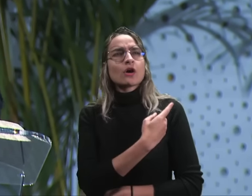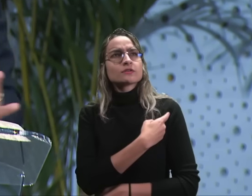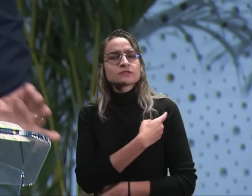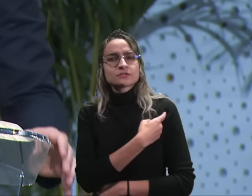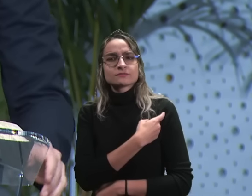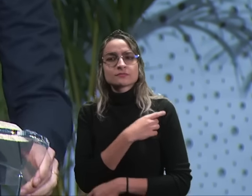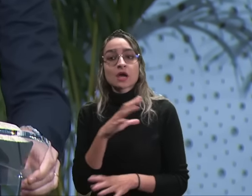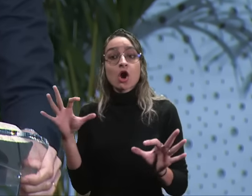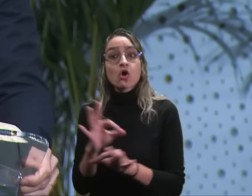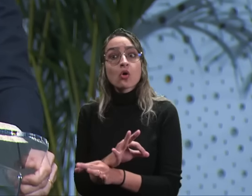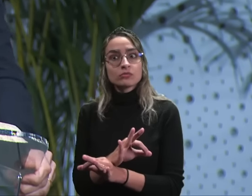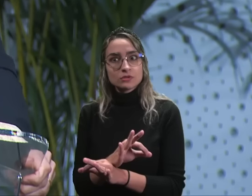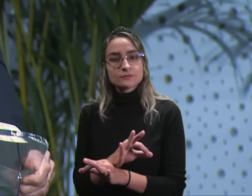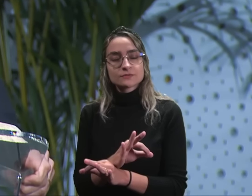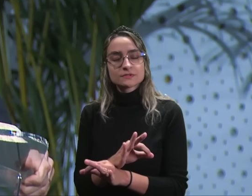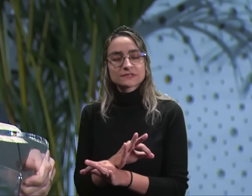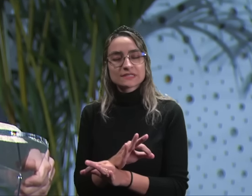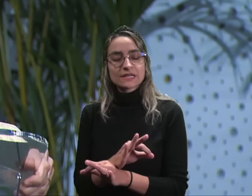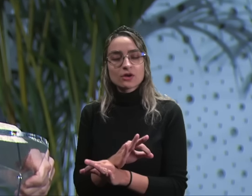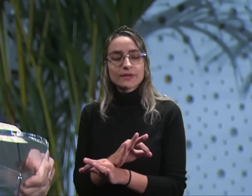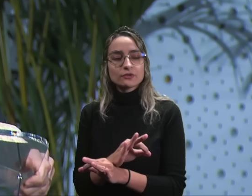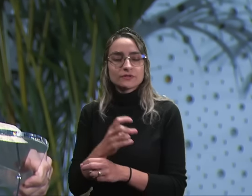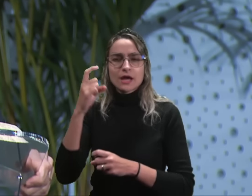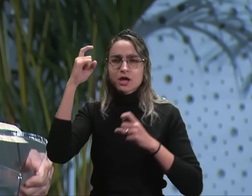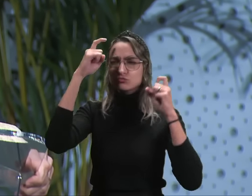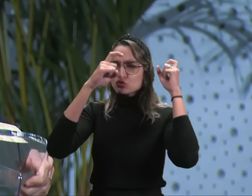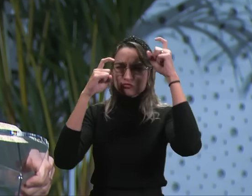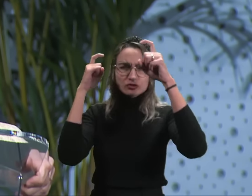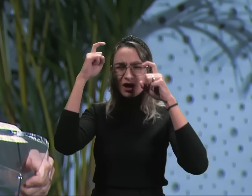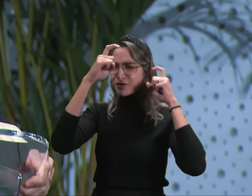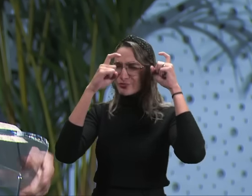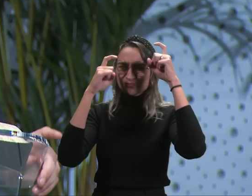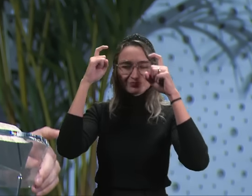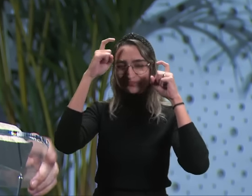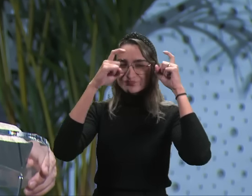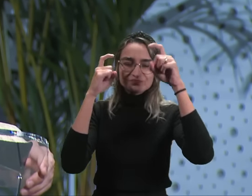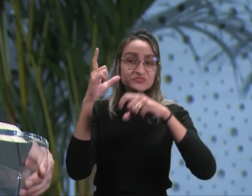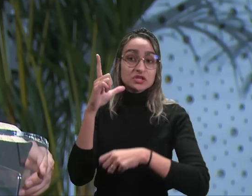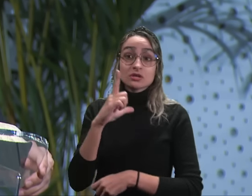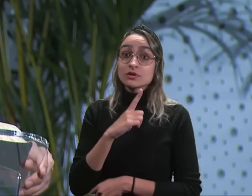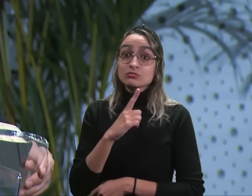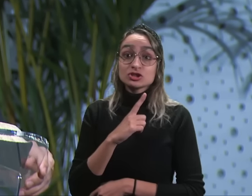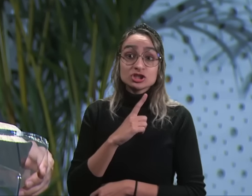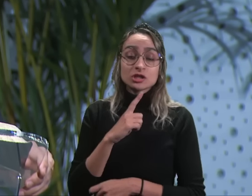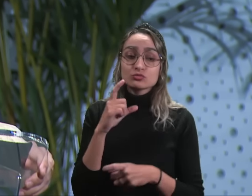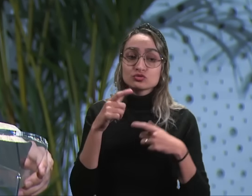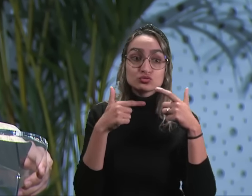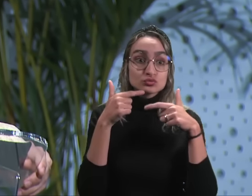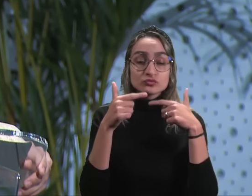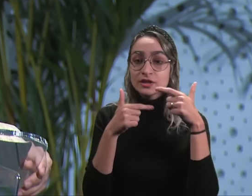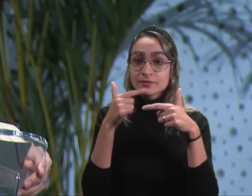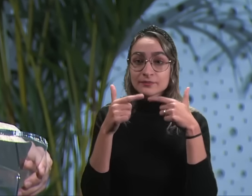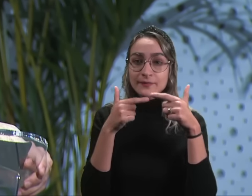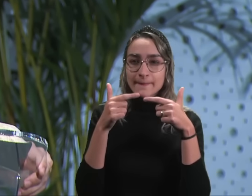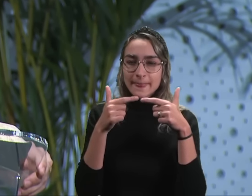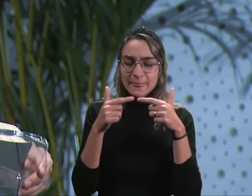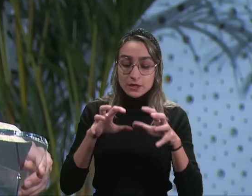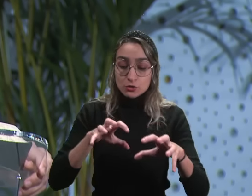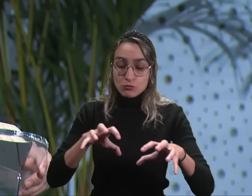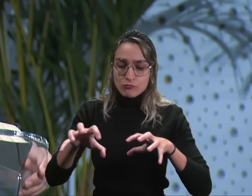dúvida alguma OK Sem dúvida o movimento do adventismo do século